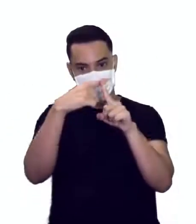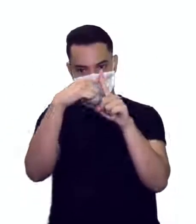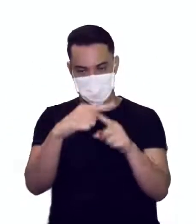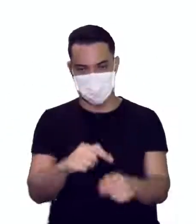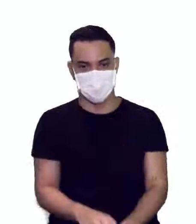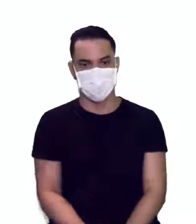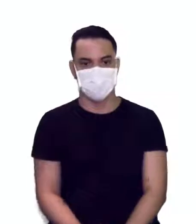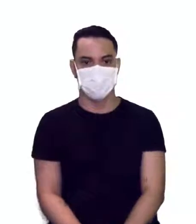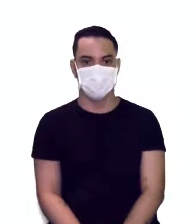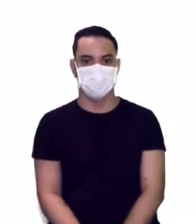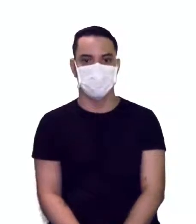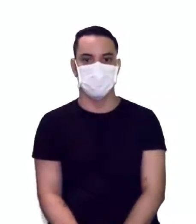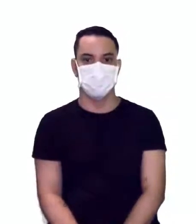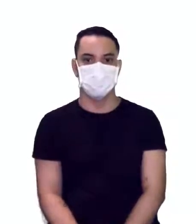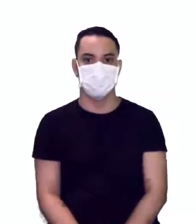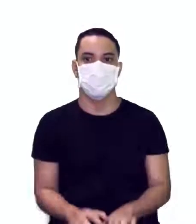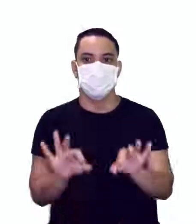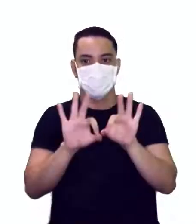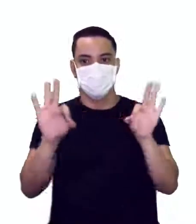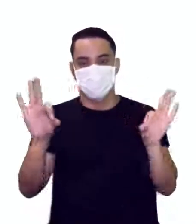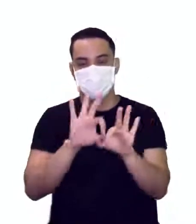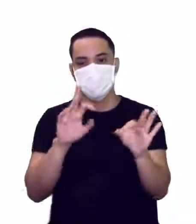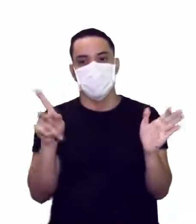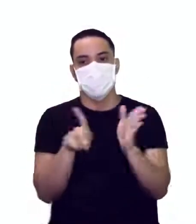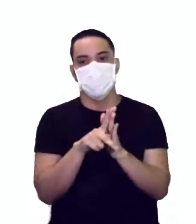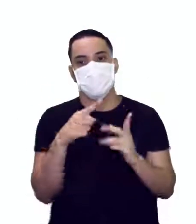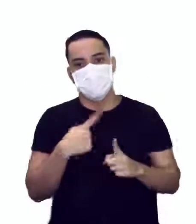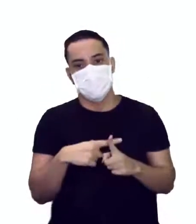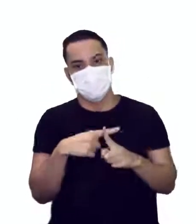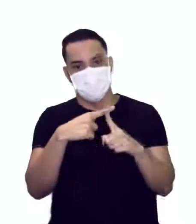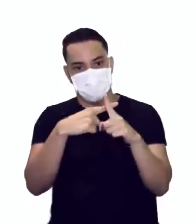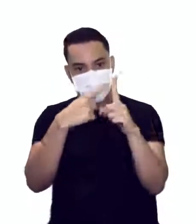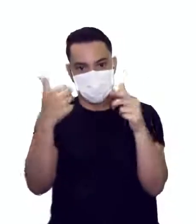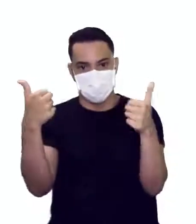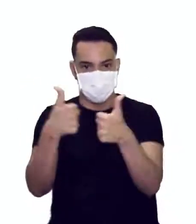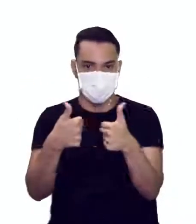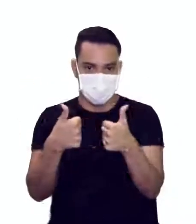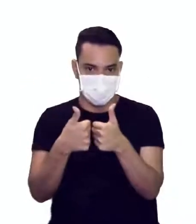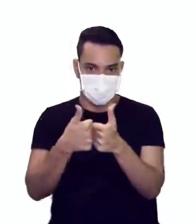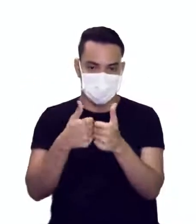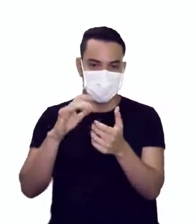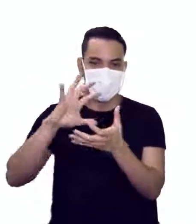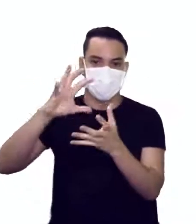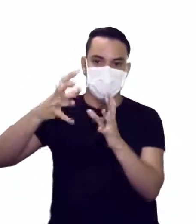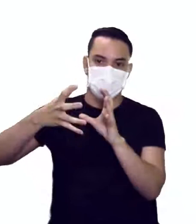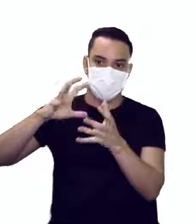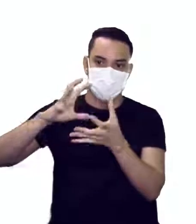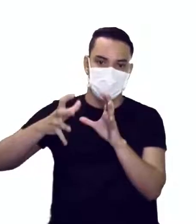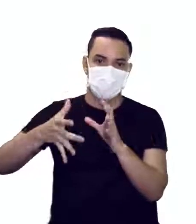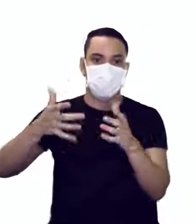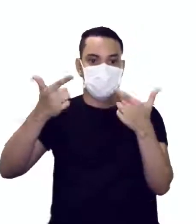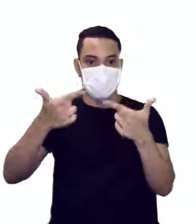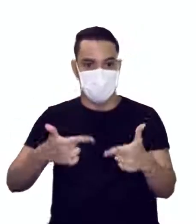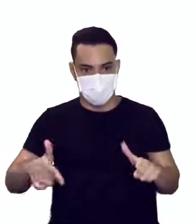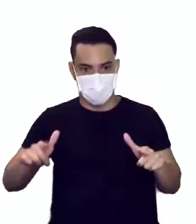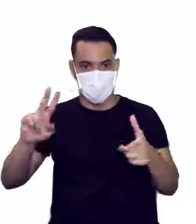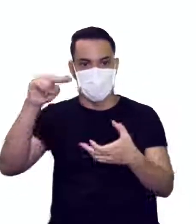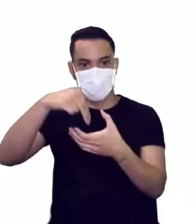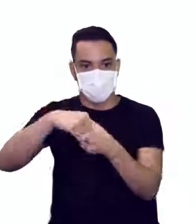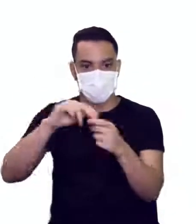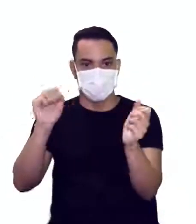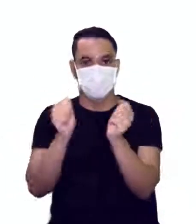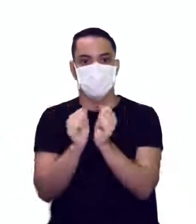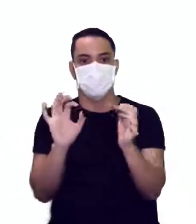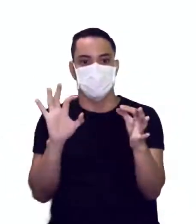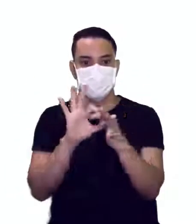bom? Uma barra carregada positivamente é aproximada de uma esfera neutra, que está conectado